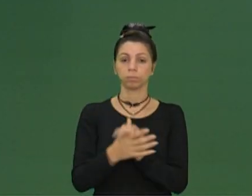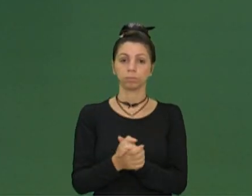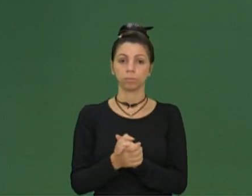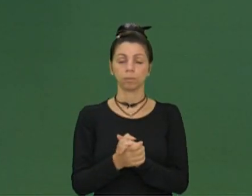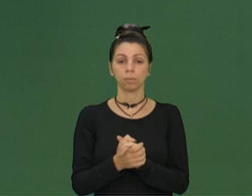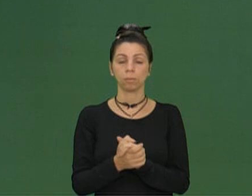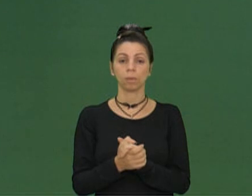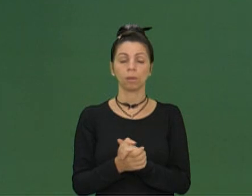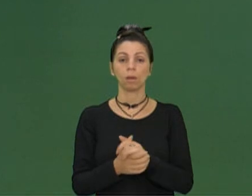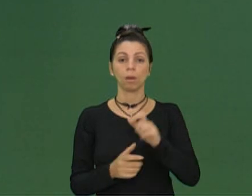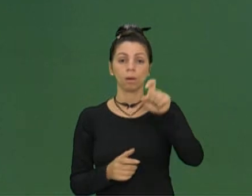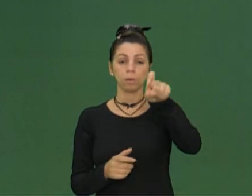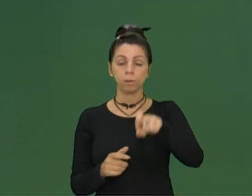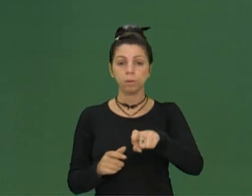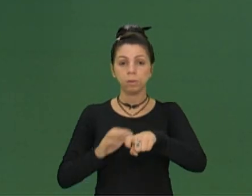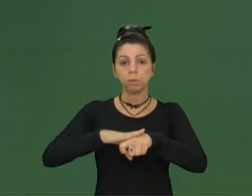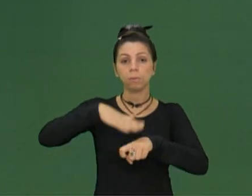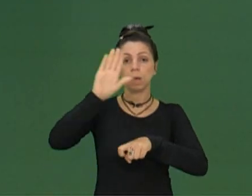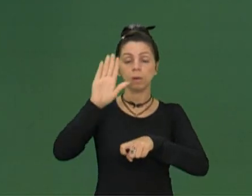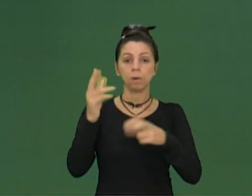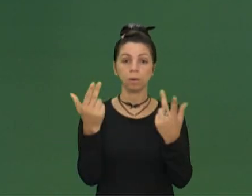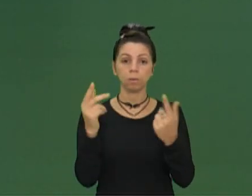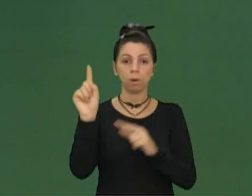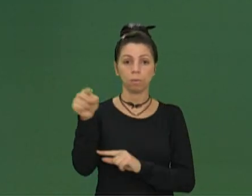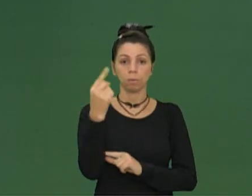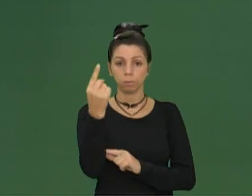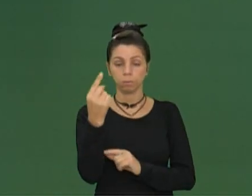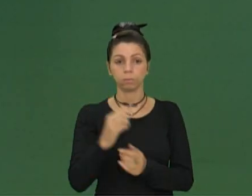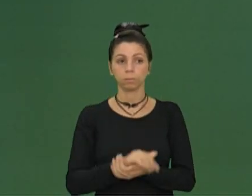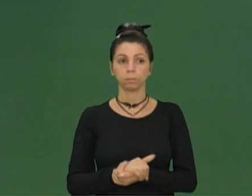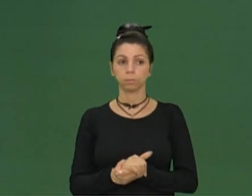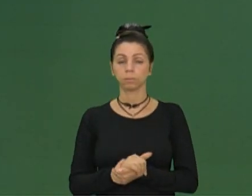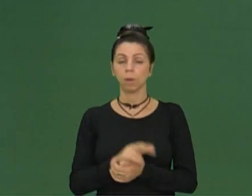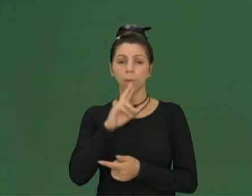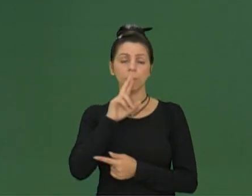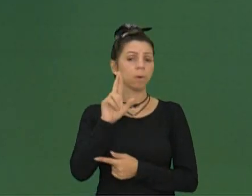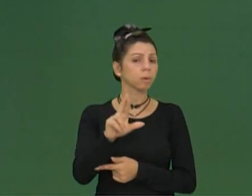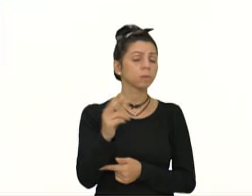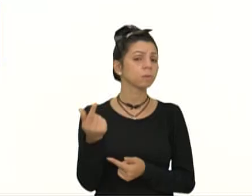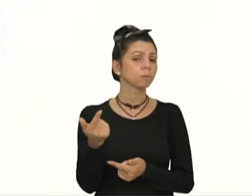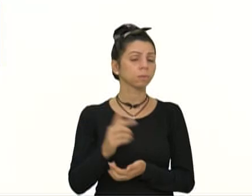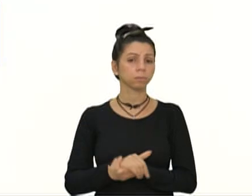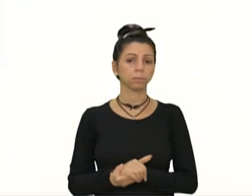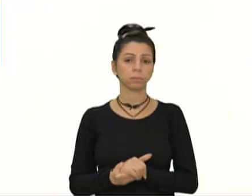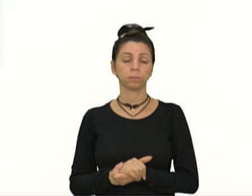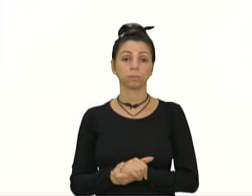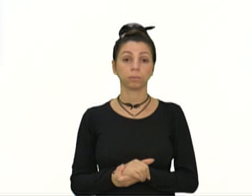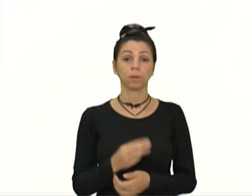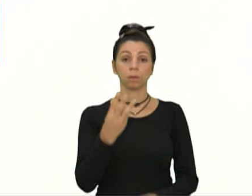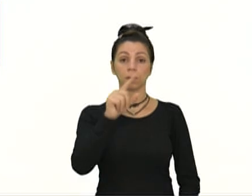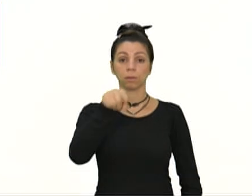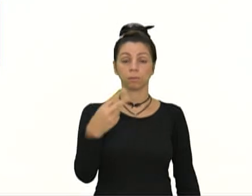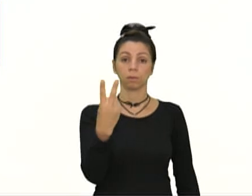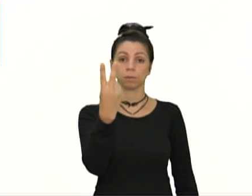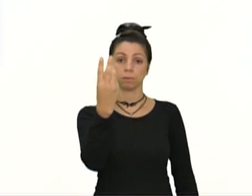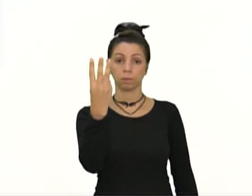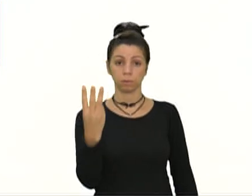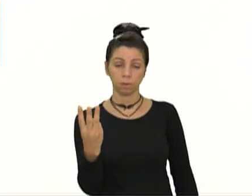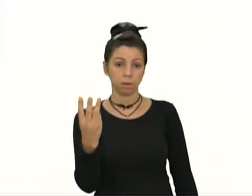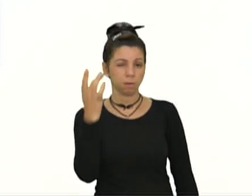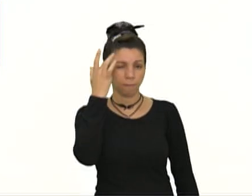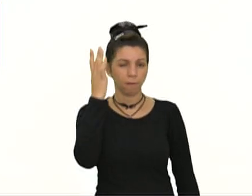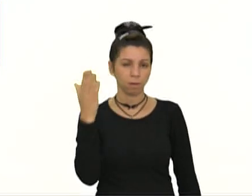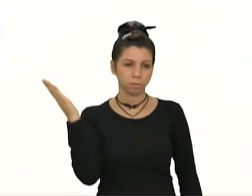1. Cheguei no meu resultado, e qual será, né? Qual será que é maior ou igual a 1? O 3,23, estava um pouquinho mais